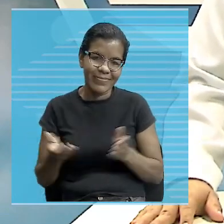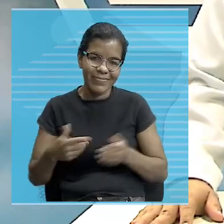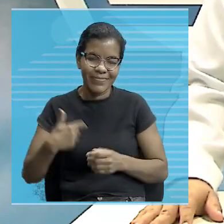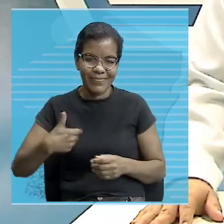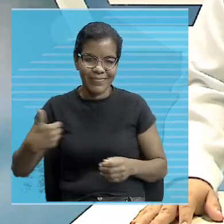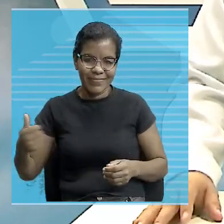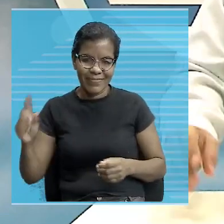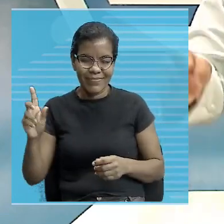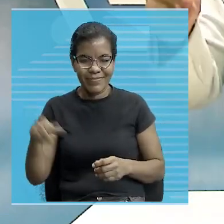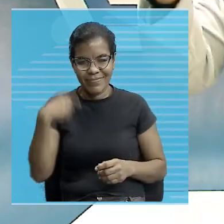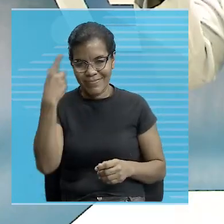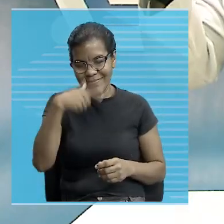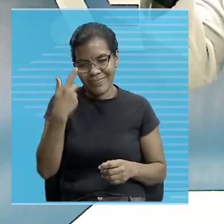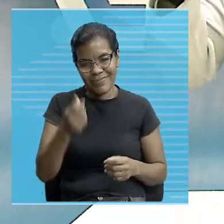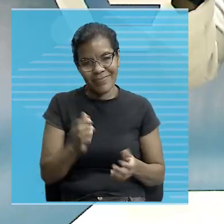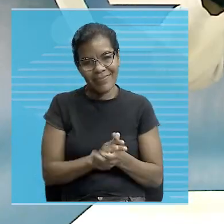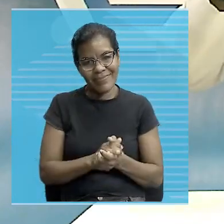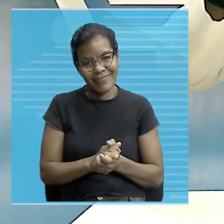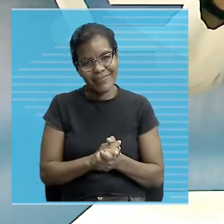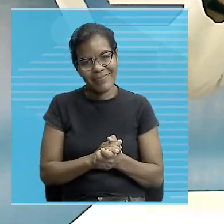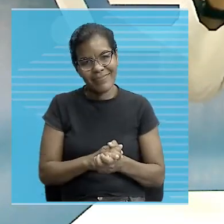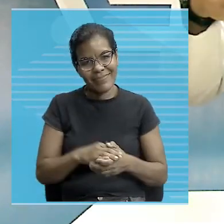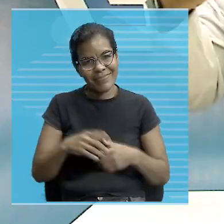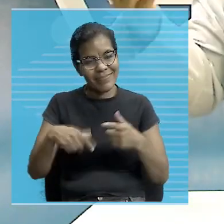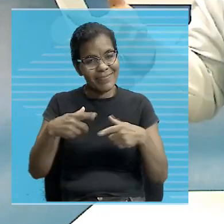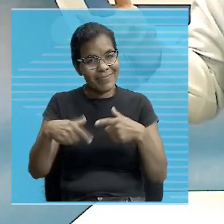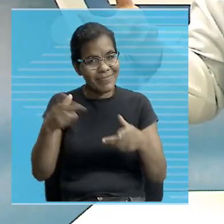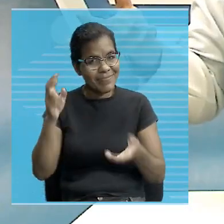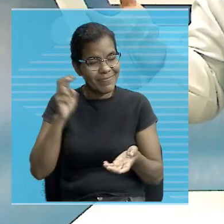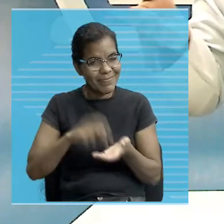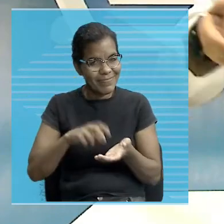agora às 11 horas. Filhinhos, só